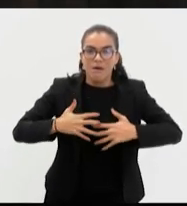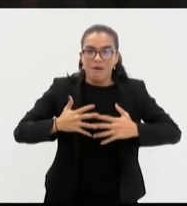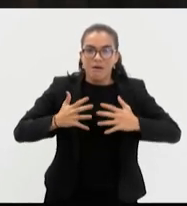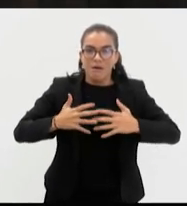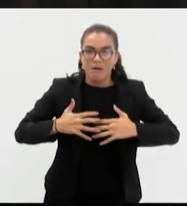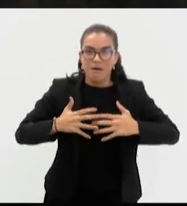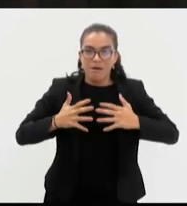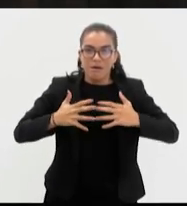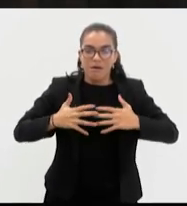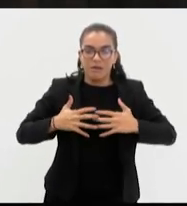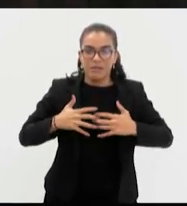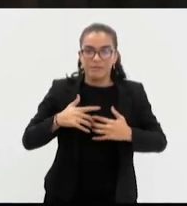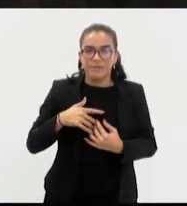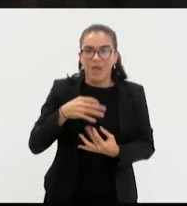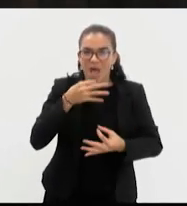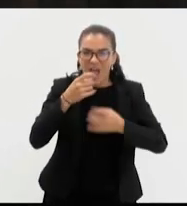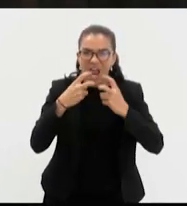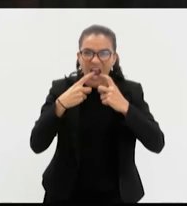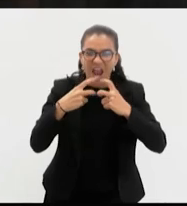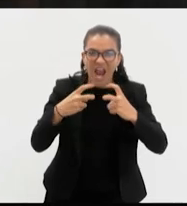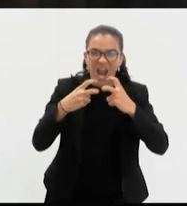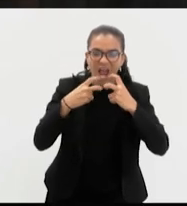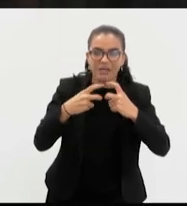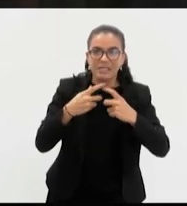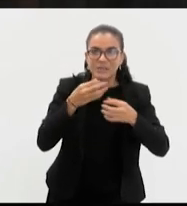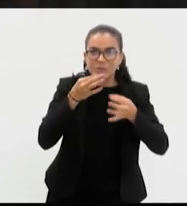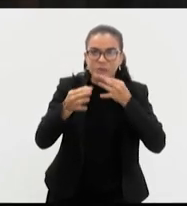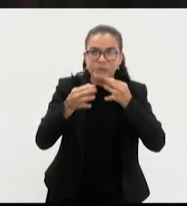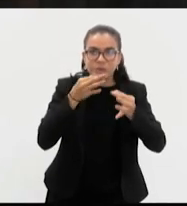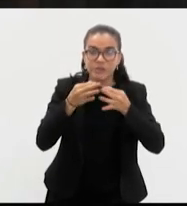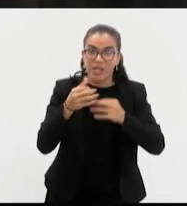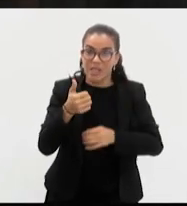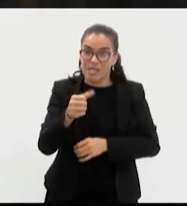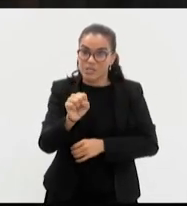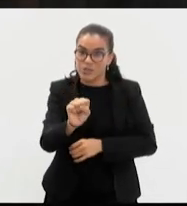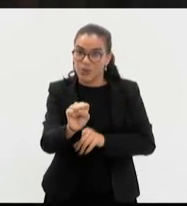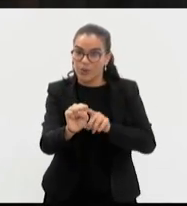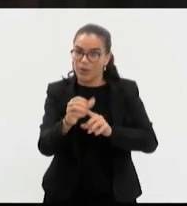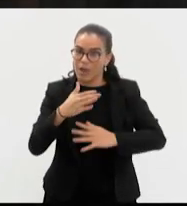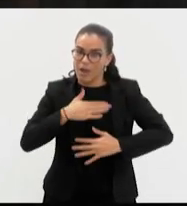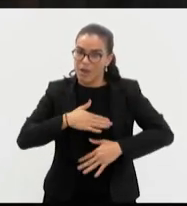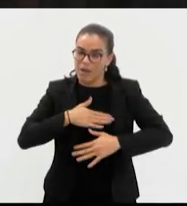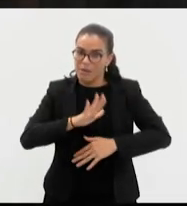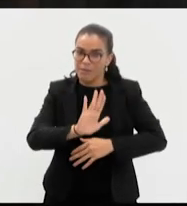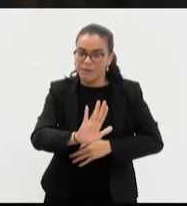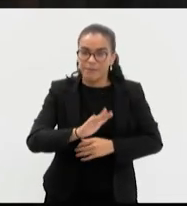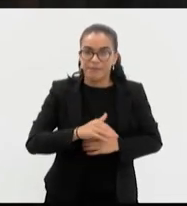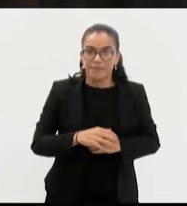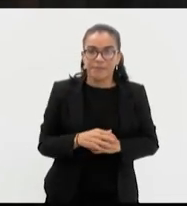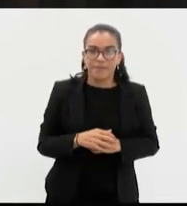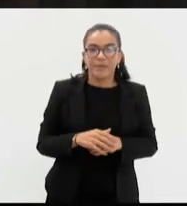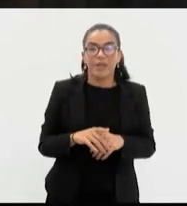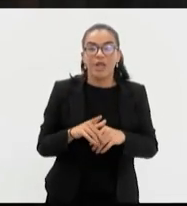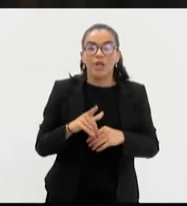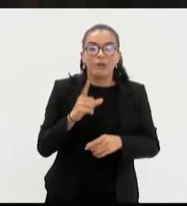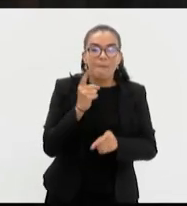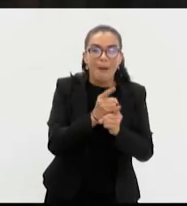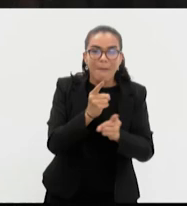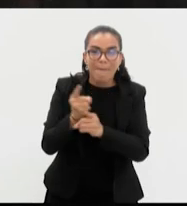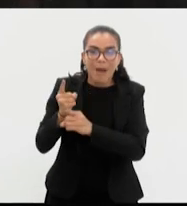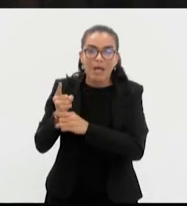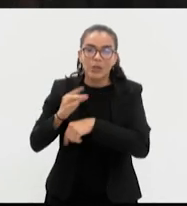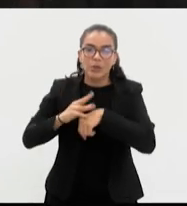chiado no peito vou pro 18 ainda deputada desfechos de doenças